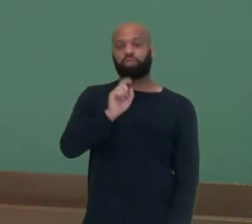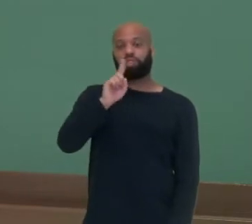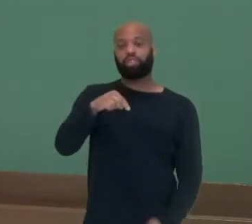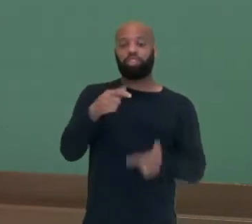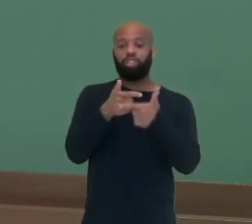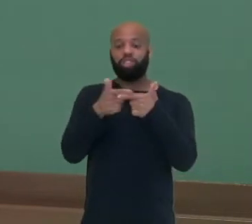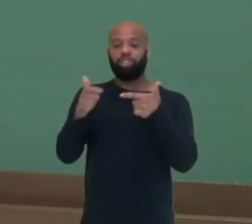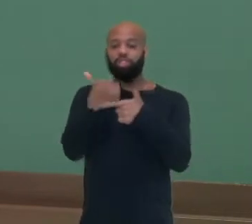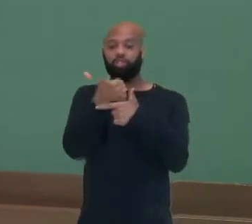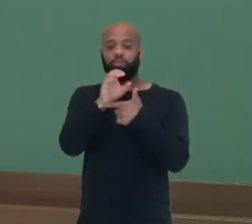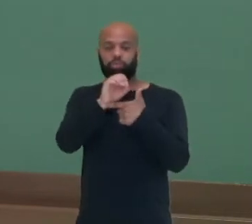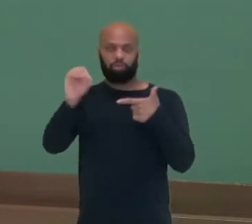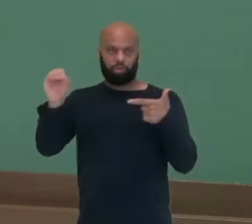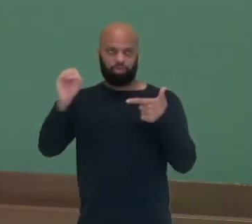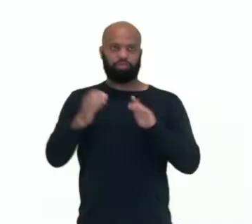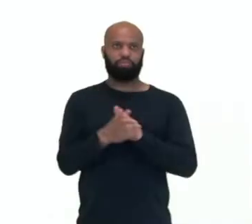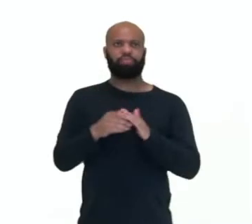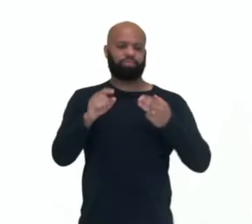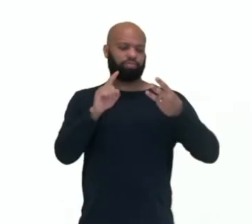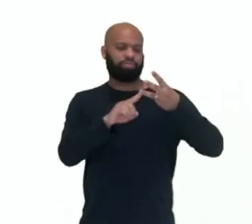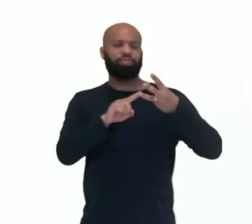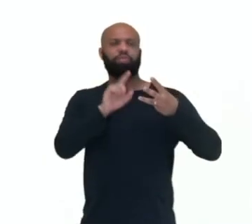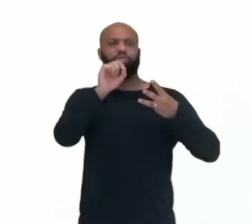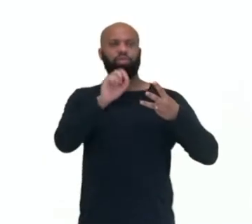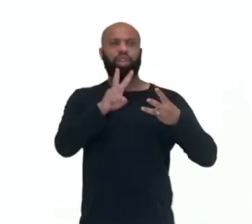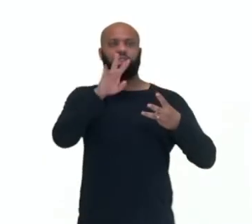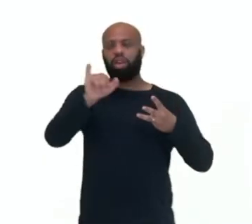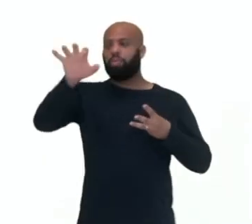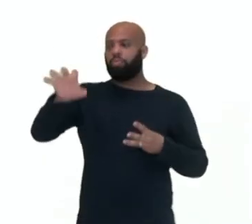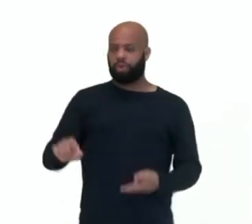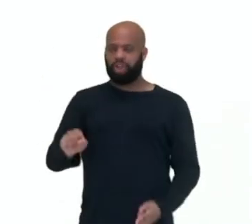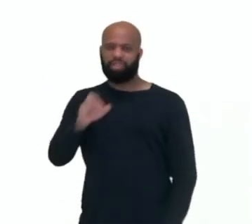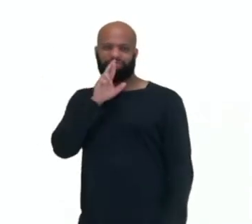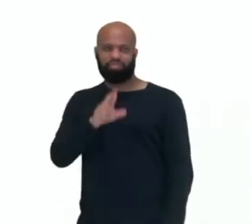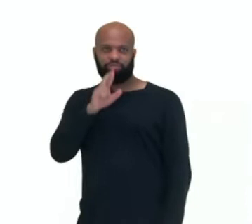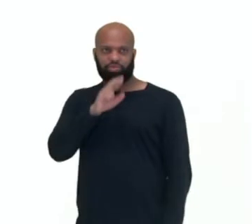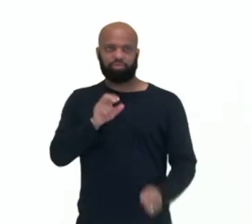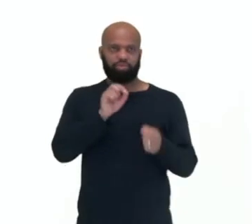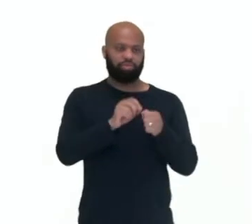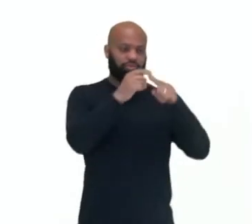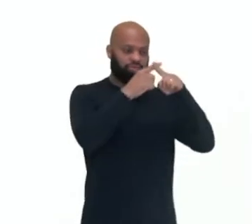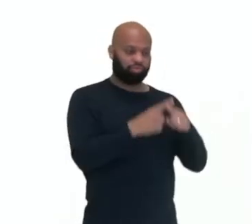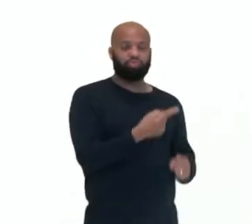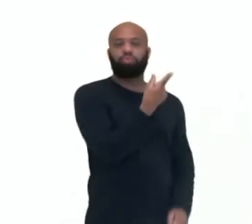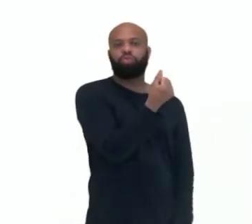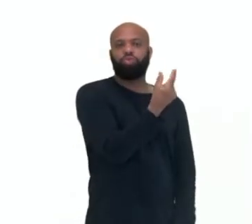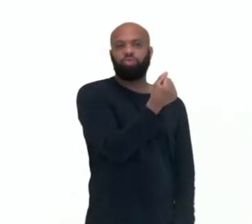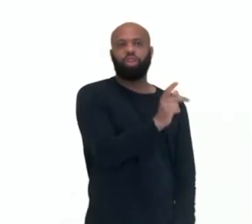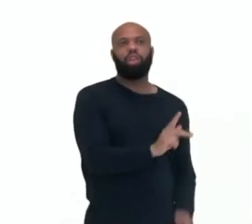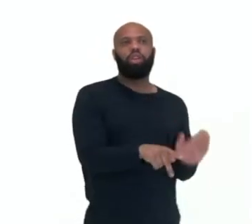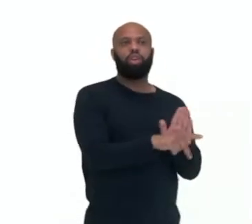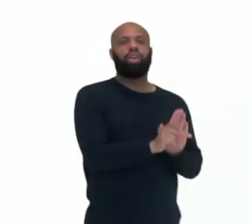1000. Terceiro e último passo é pegar esse resultado e multiplicar pelo valor de